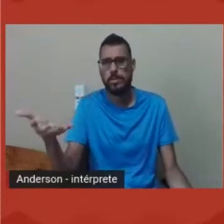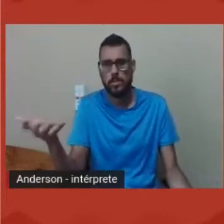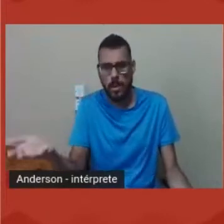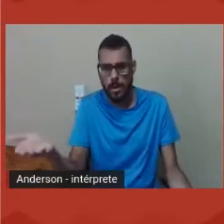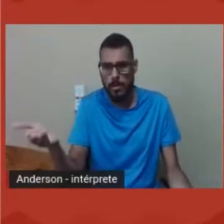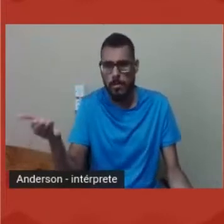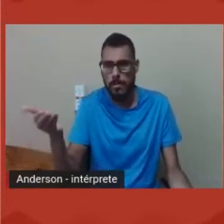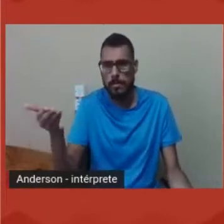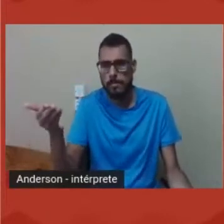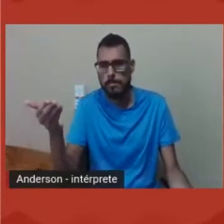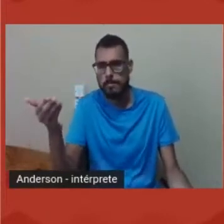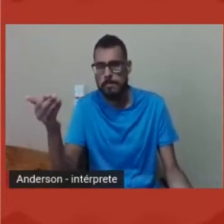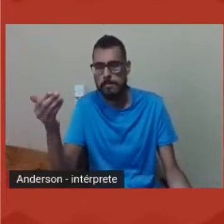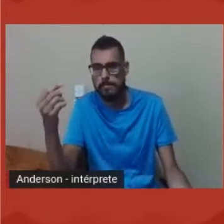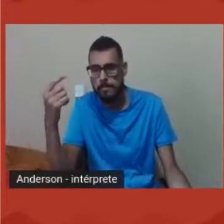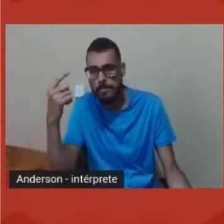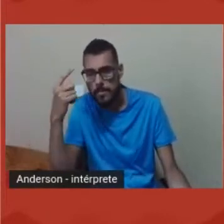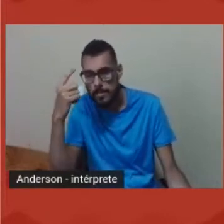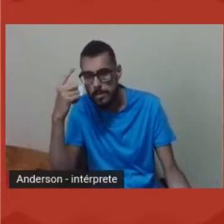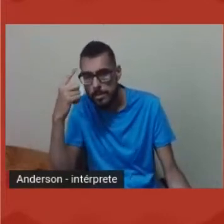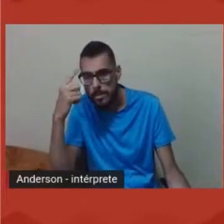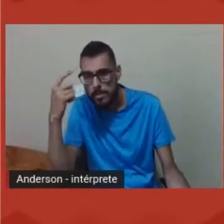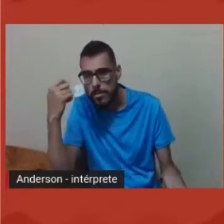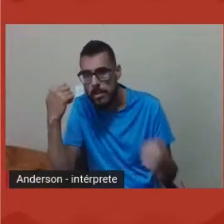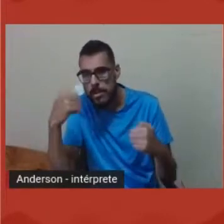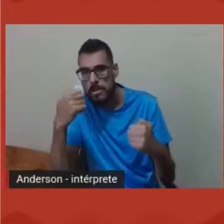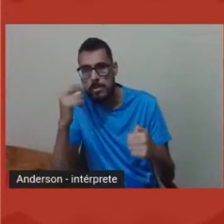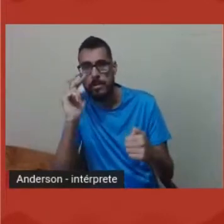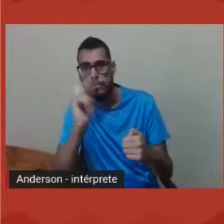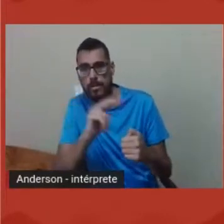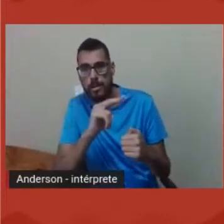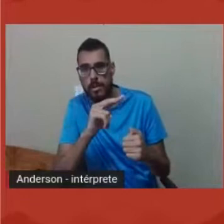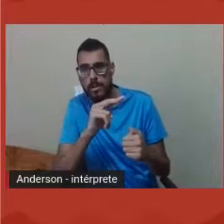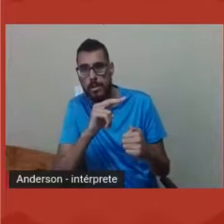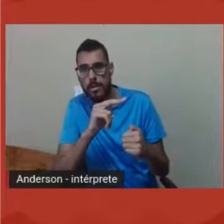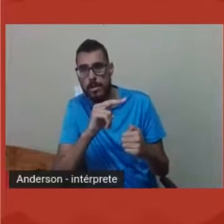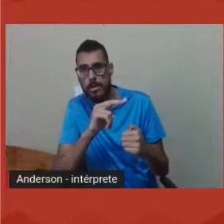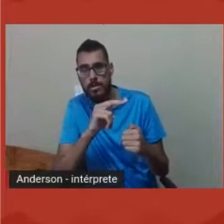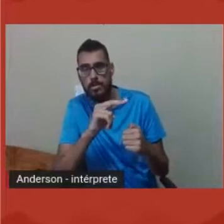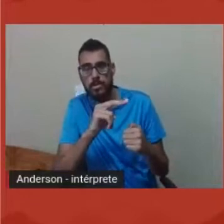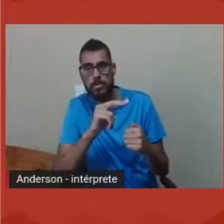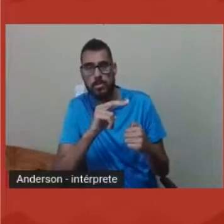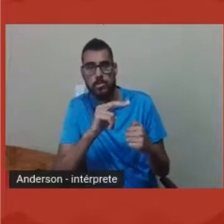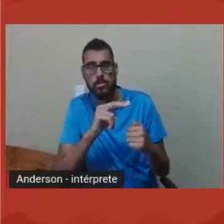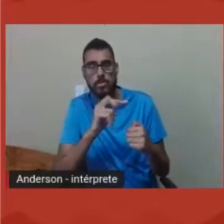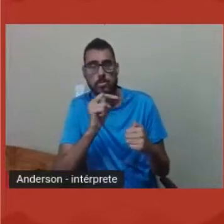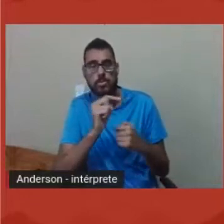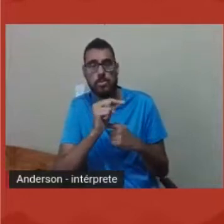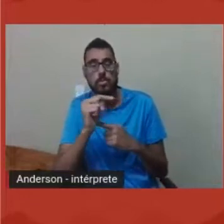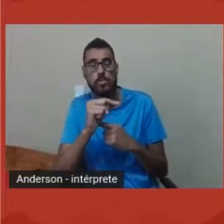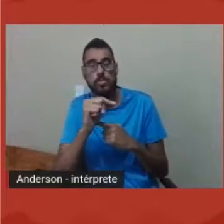Acho que tem que procurar o que significa no Google também, né?